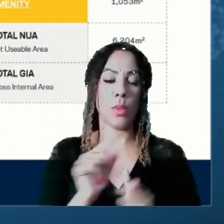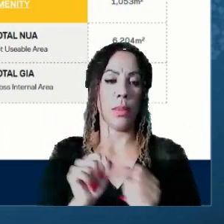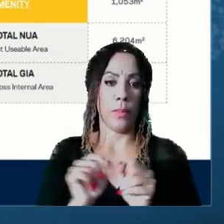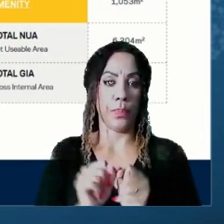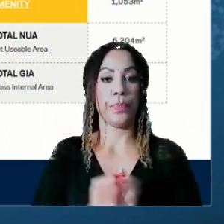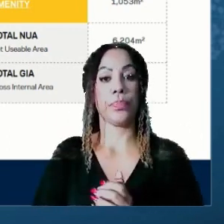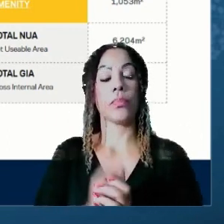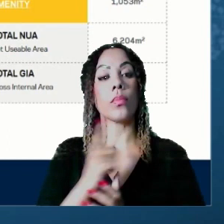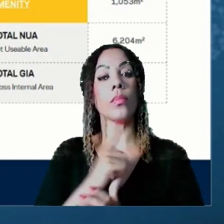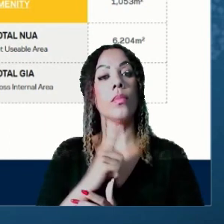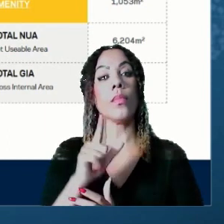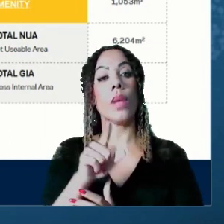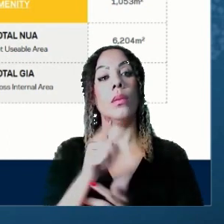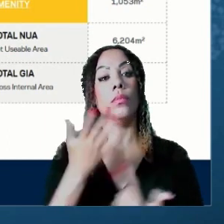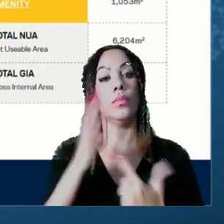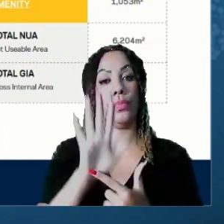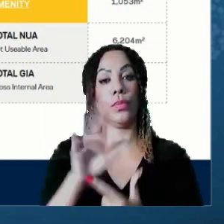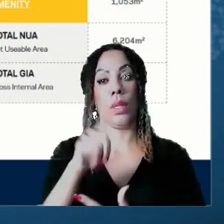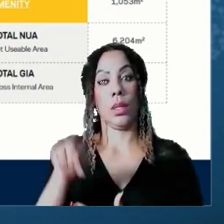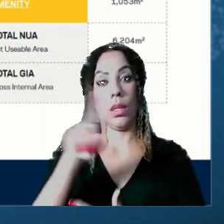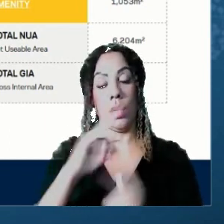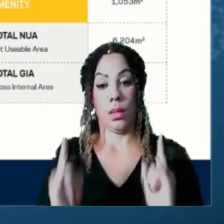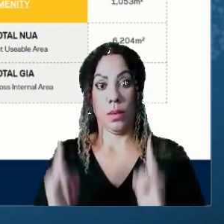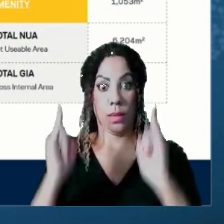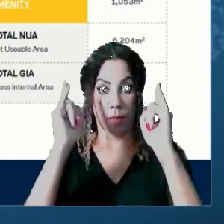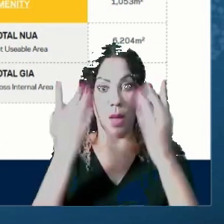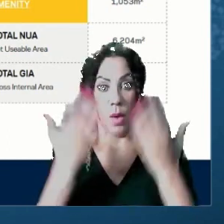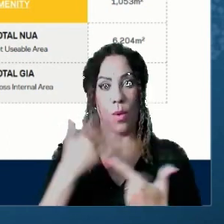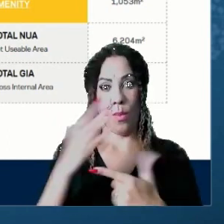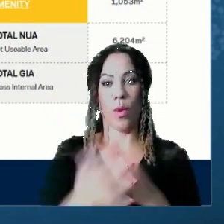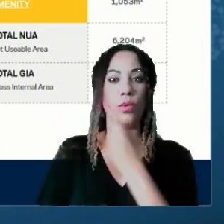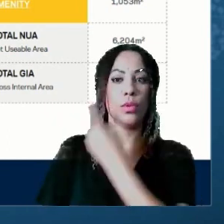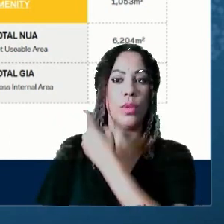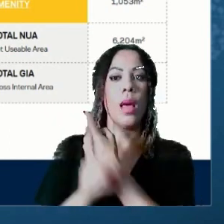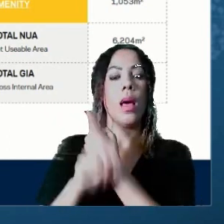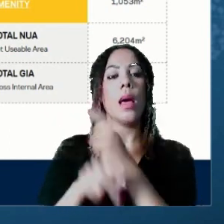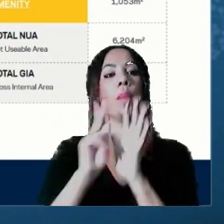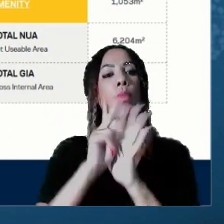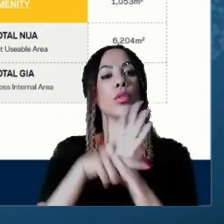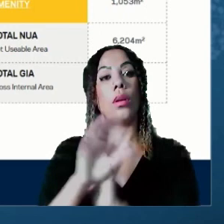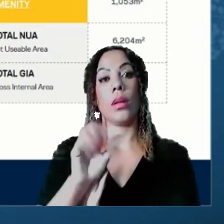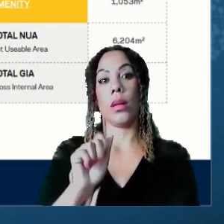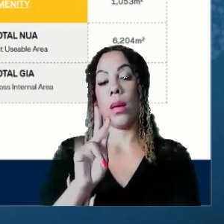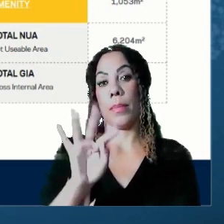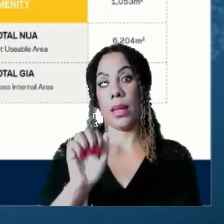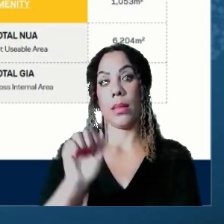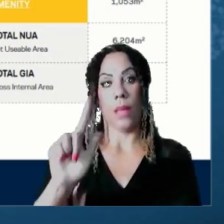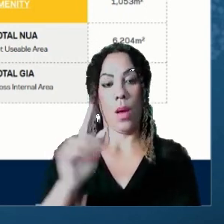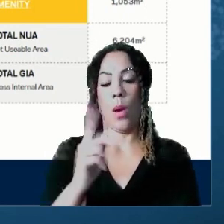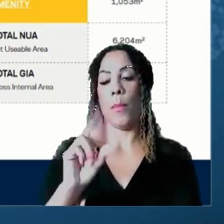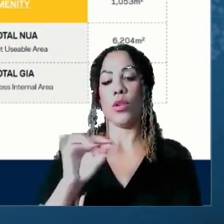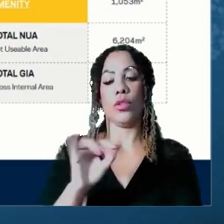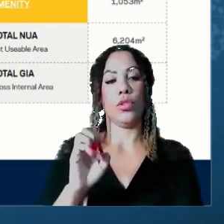Temos vamos mudar agora para esse edifício agora que eu estou mostrando na tela aqui, é o projeto Capital Project. Aqui